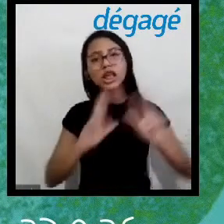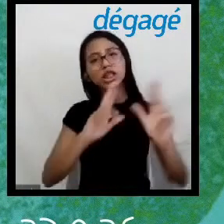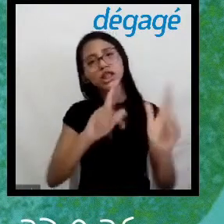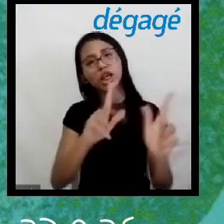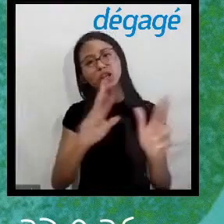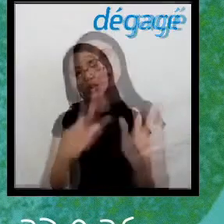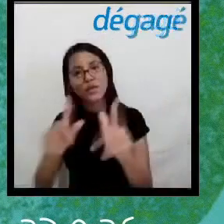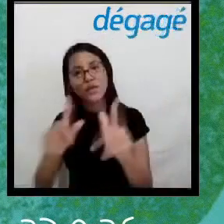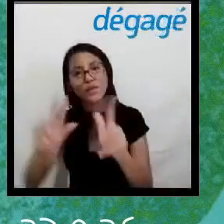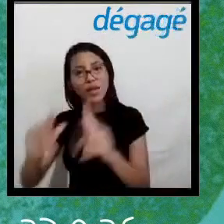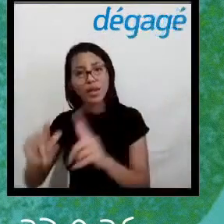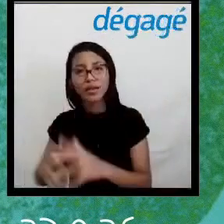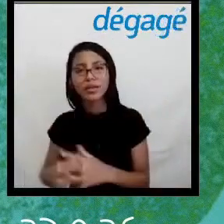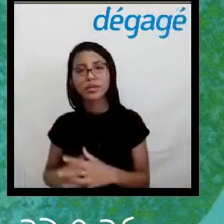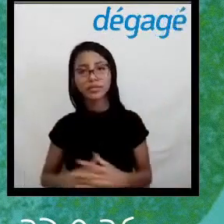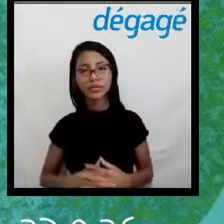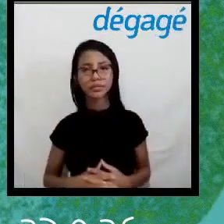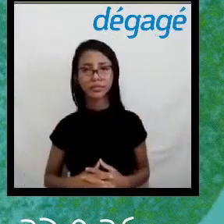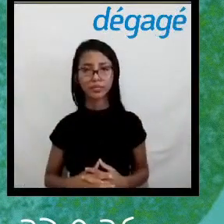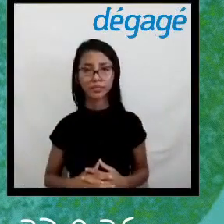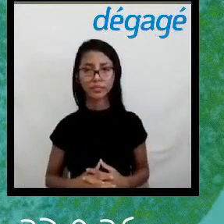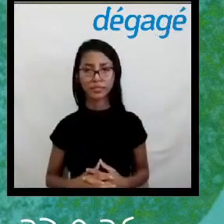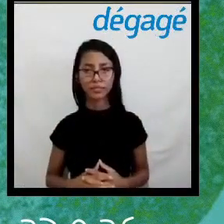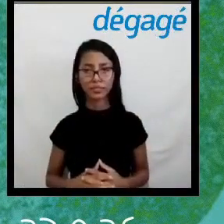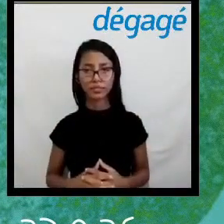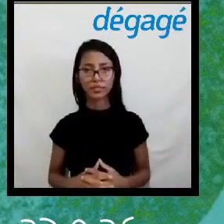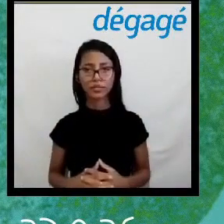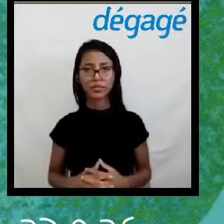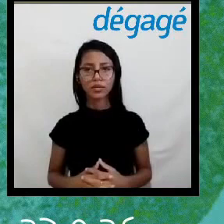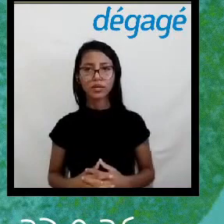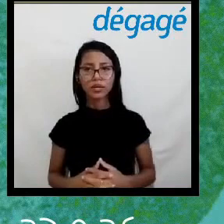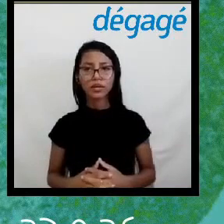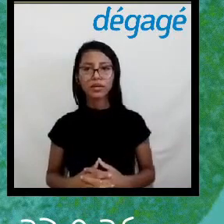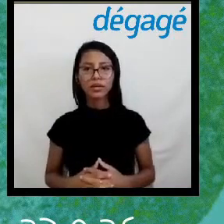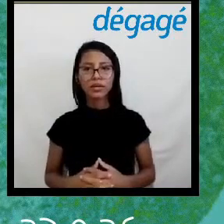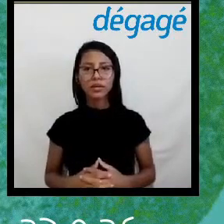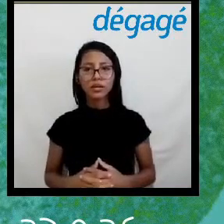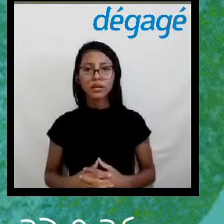trabalha um pouco como acalmar as feras, eu lembrei de um caso